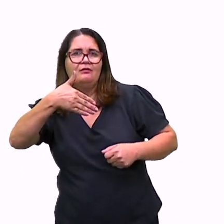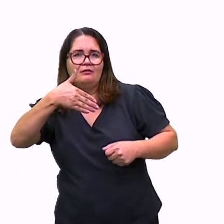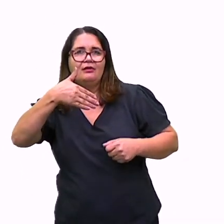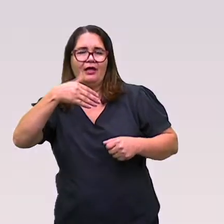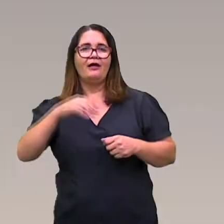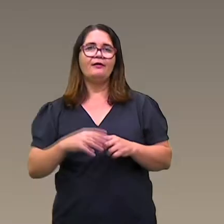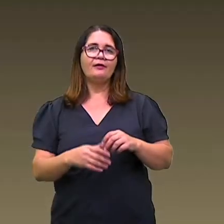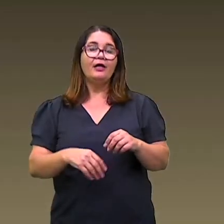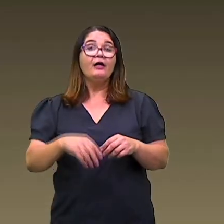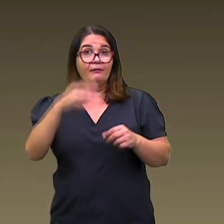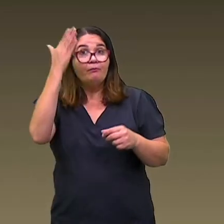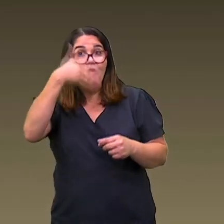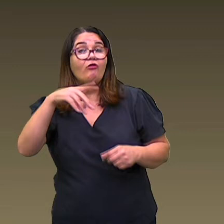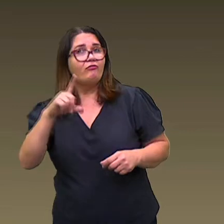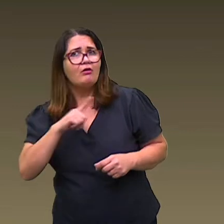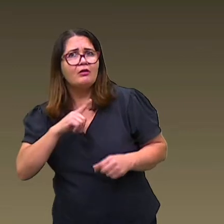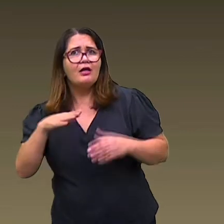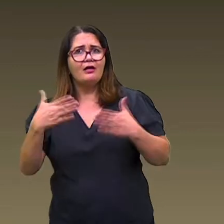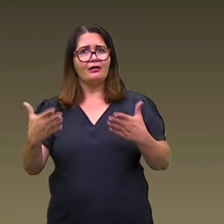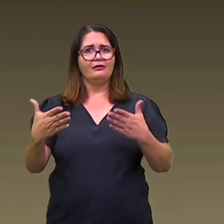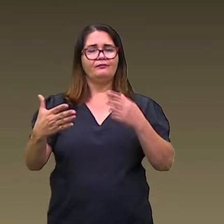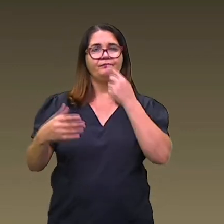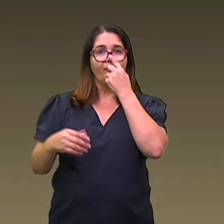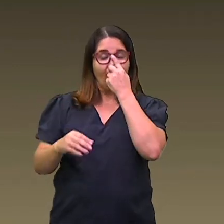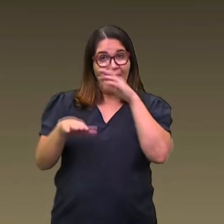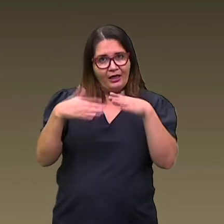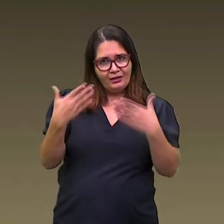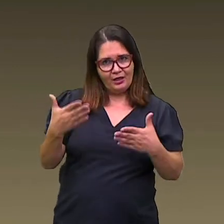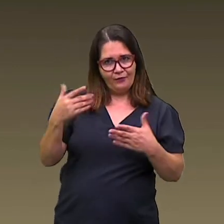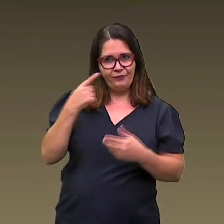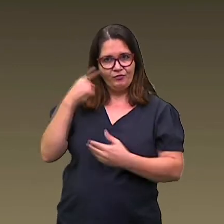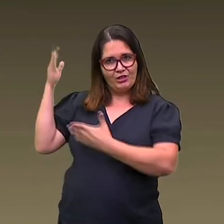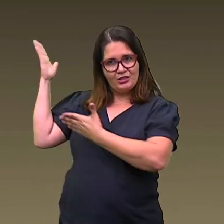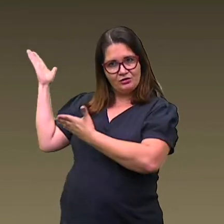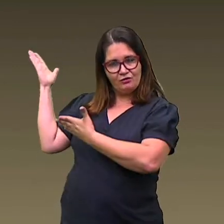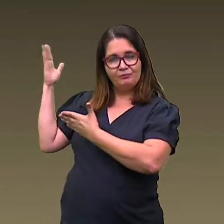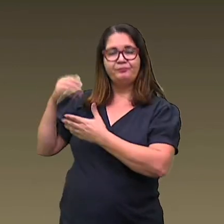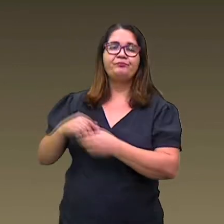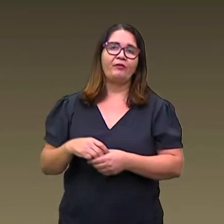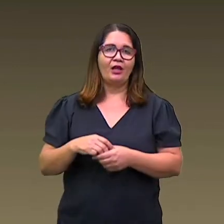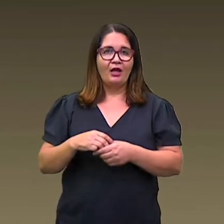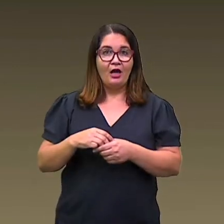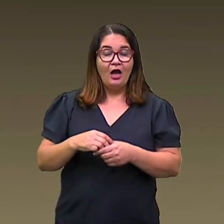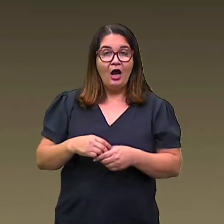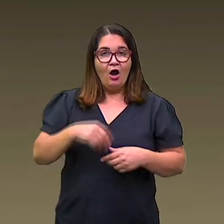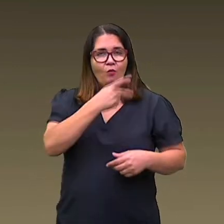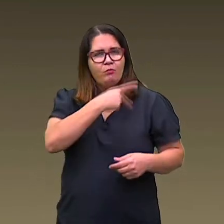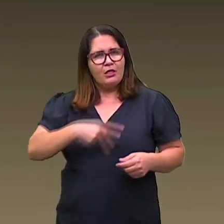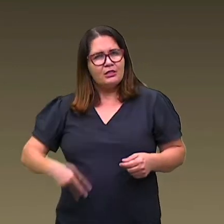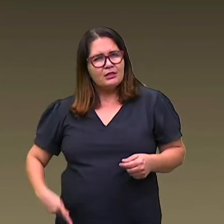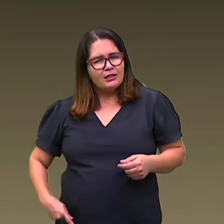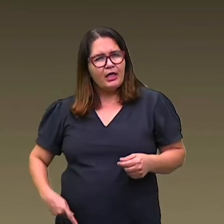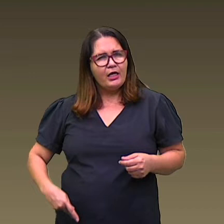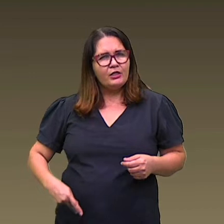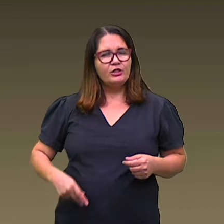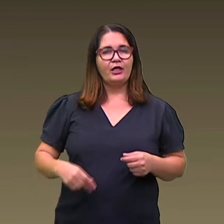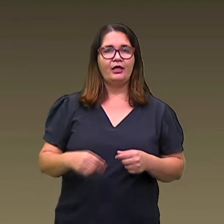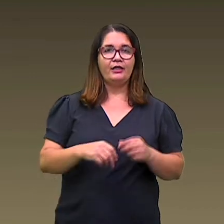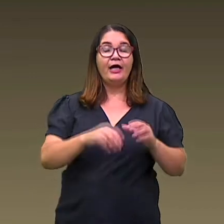Em 30 de dezembro de 1992, Fernando Collor de Mello, o 32º presidente do